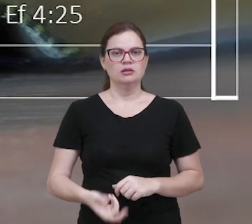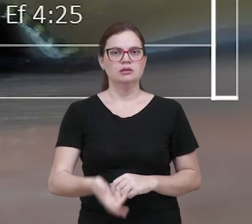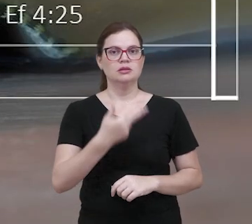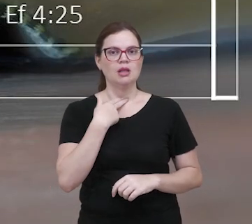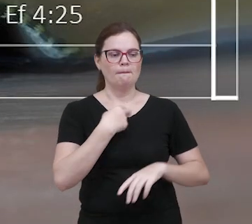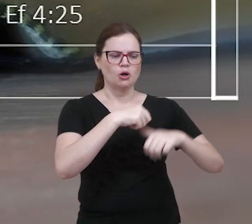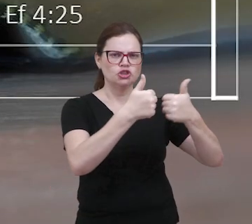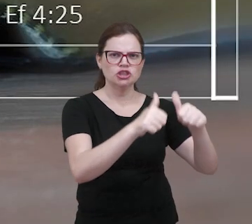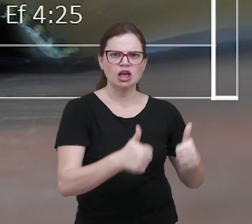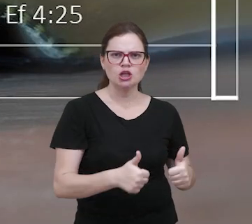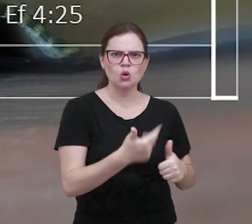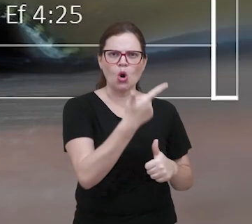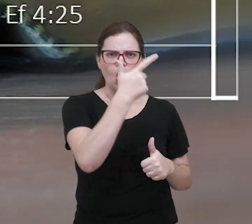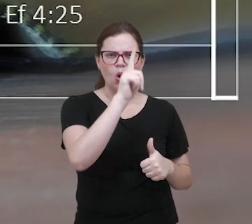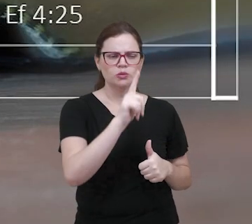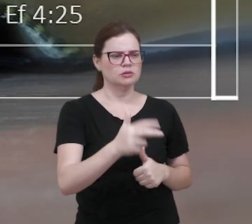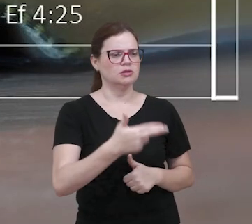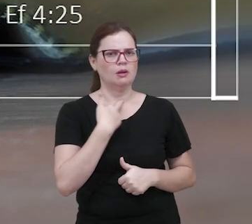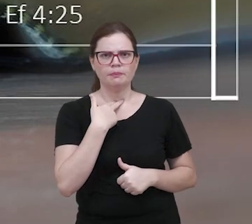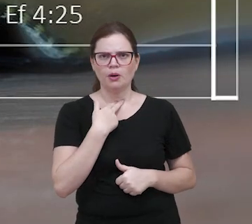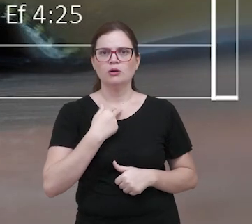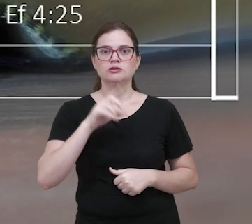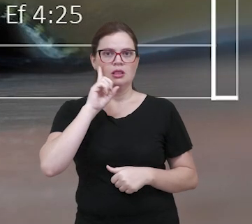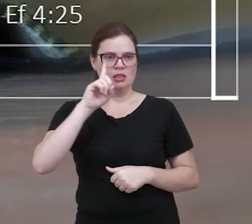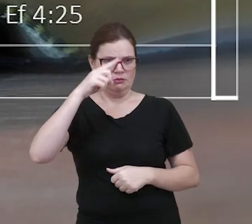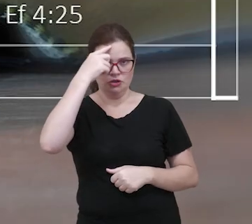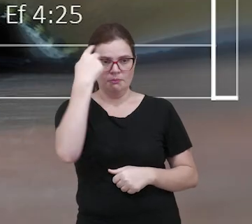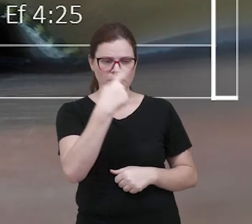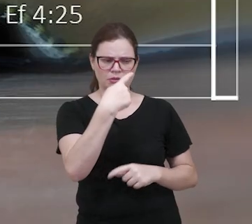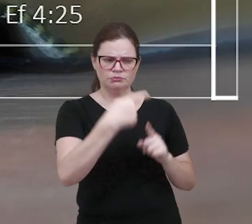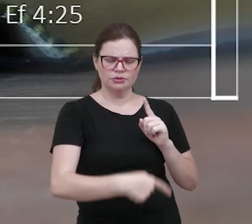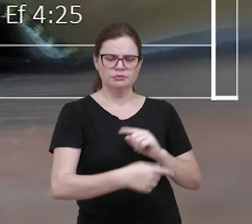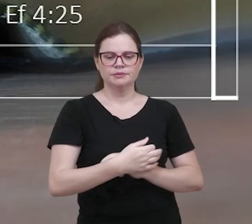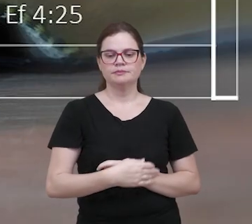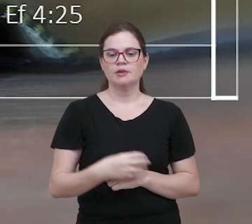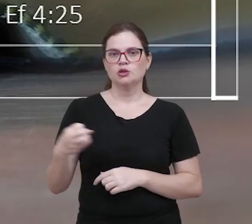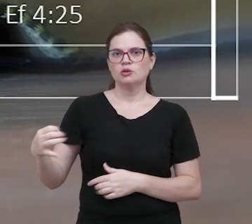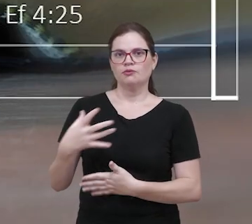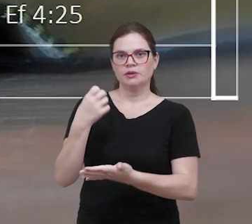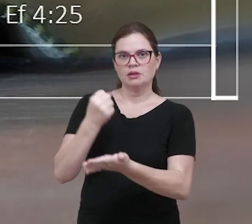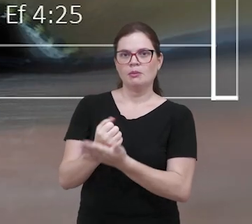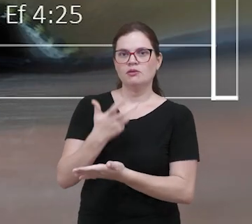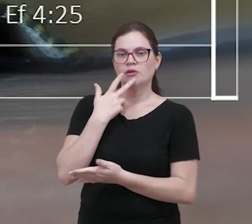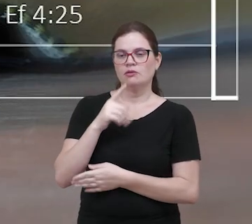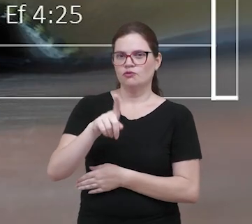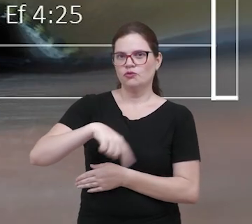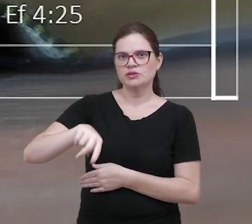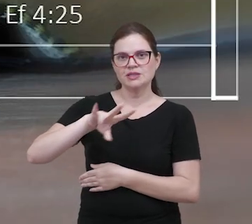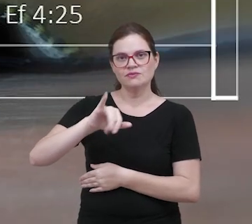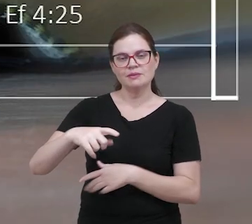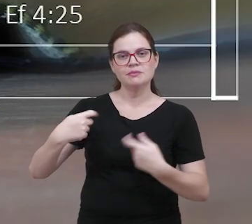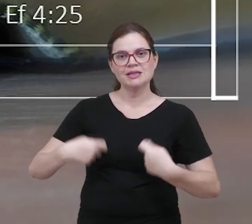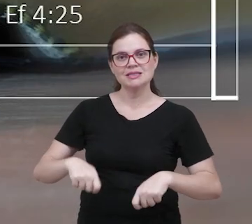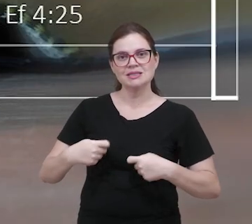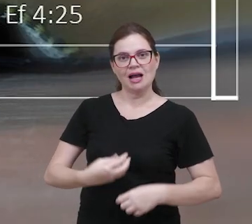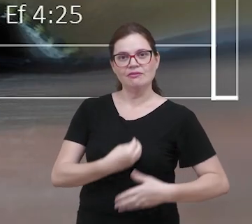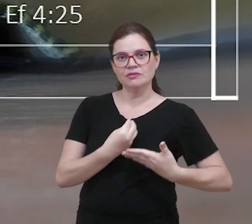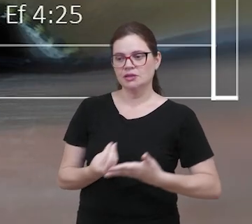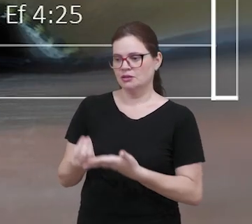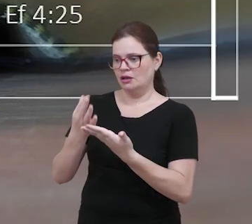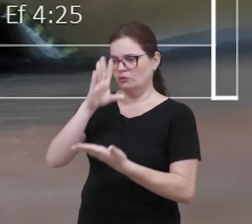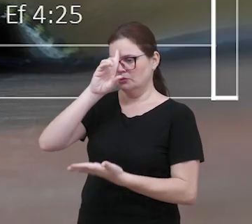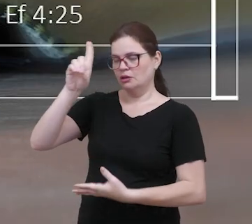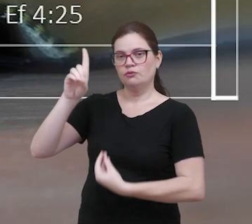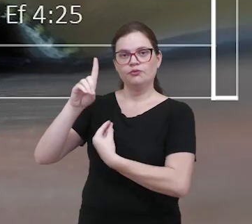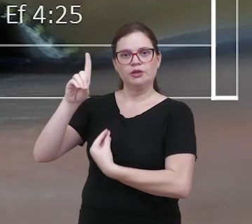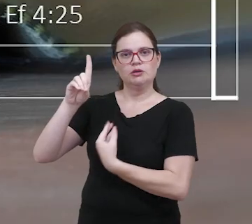ordem de Deus para o povo de Israel. No Novo Testamento, o Senhor fala: convertereis ao Deus vivo, ou seja, o